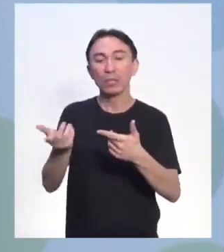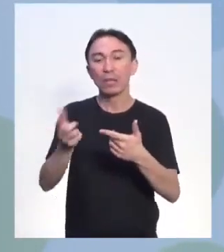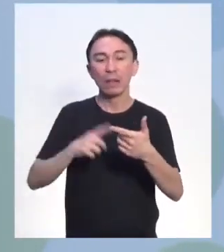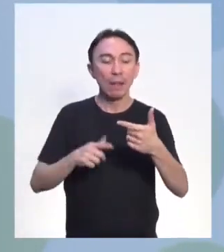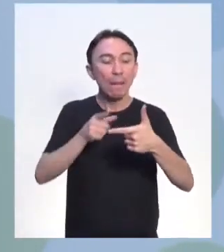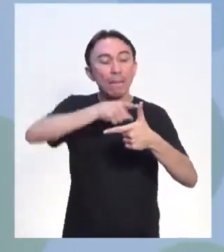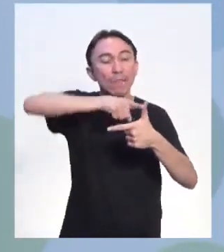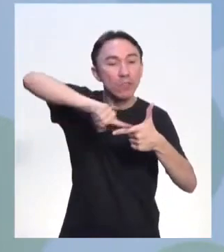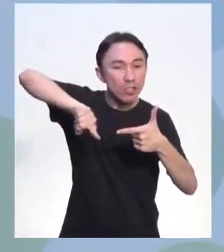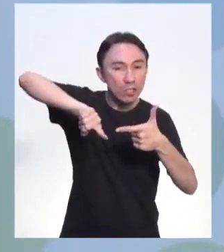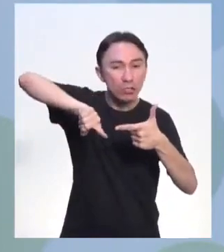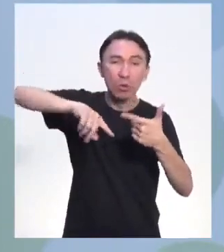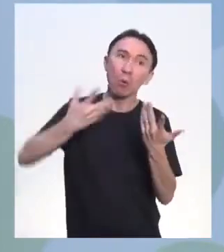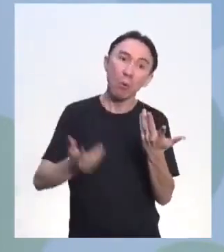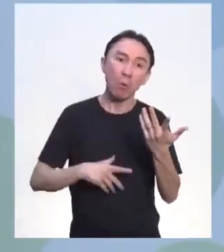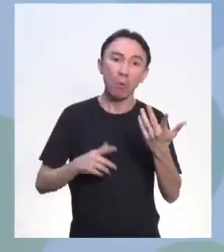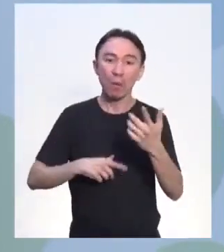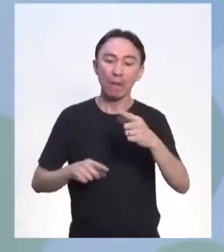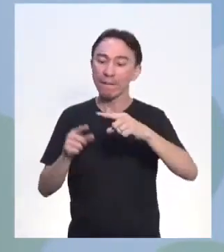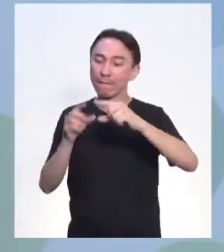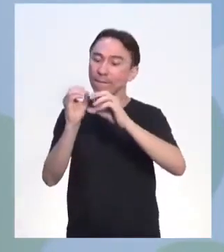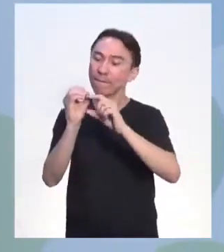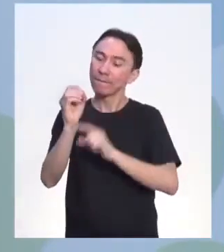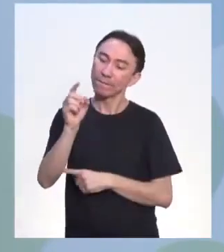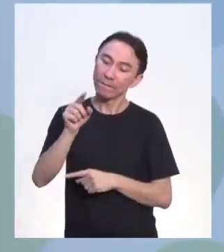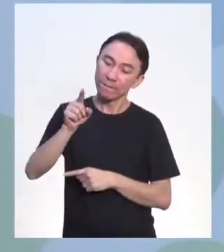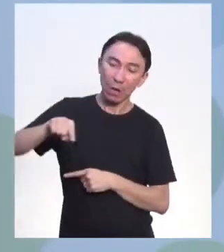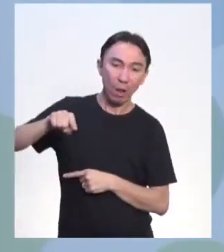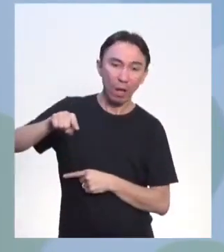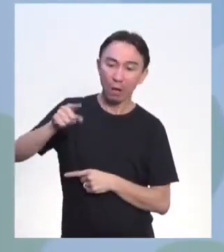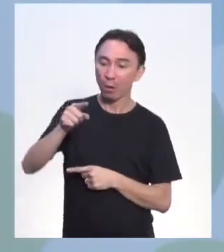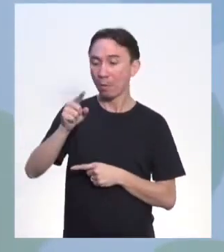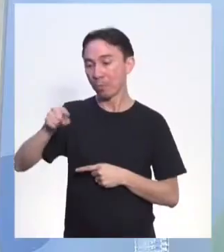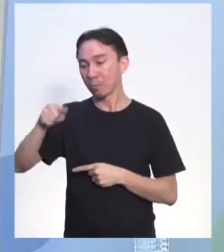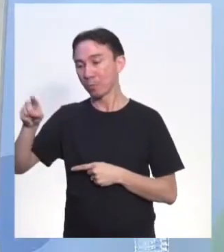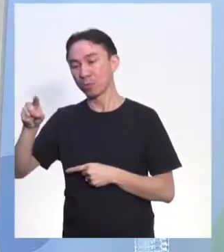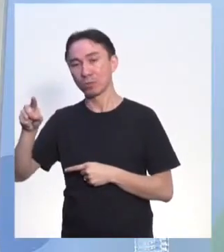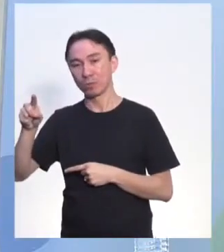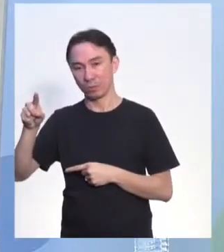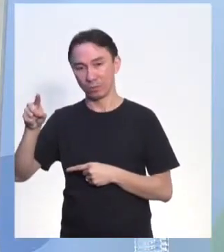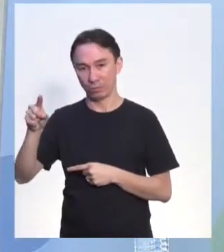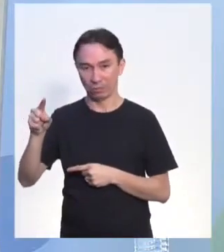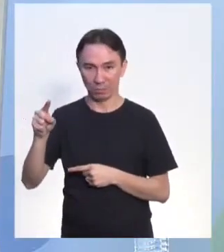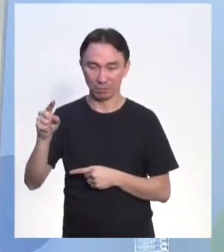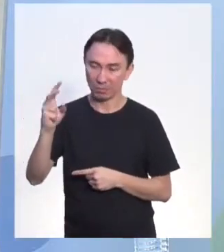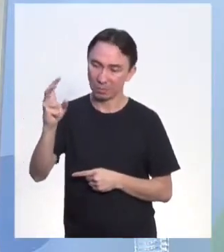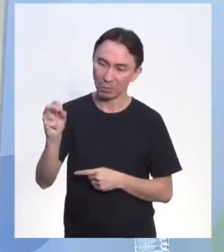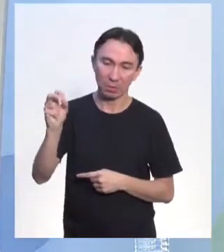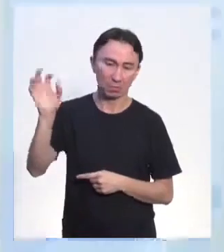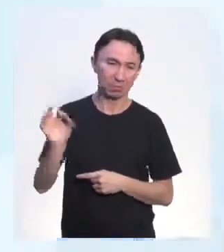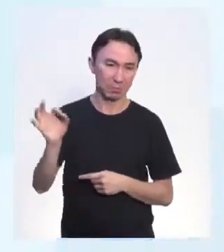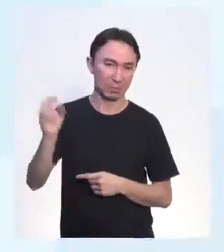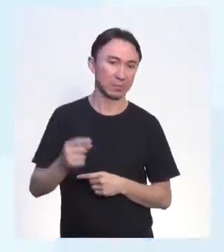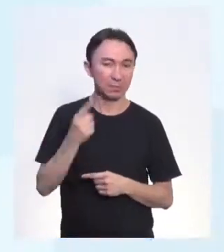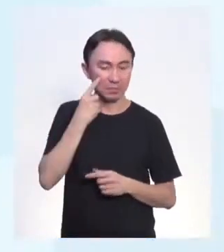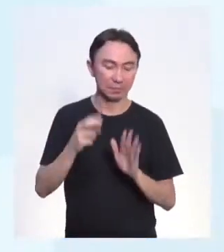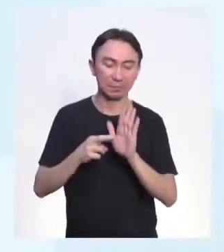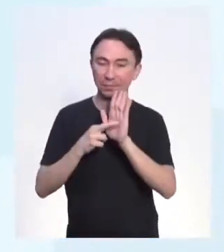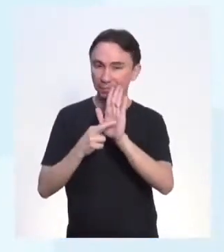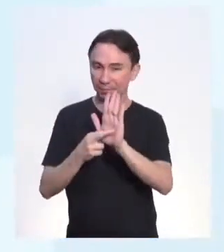casas, 50%. Ou mexi com frações equivalentes. Tudo bem? Vou pedir para colocar a resolução na tela aí para eles tirarem um